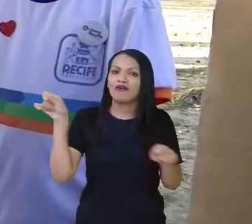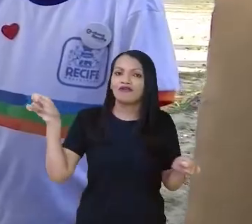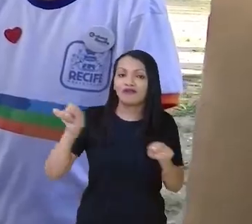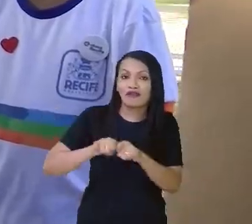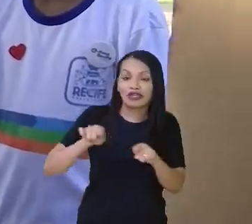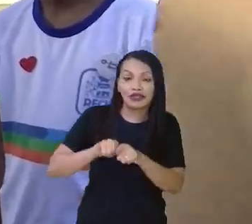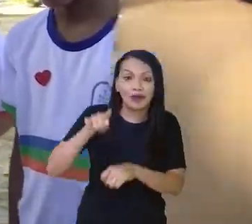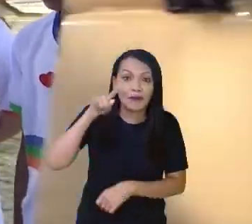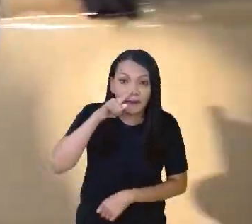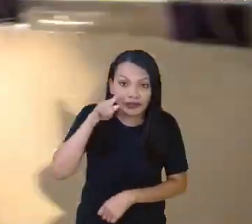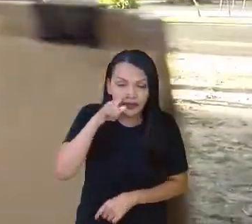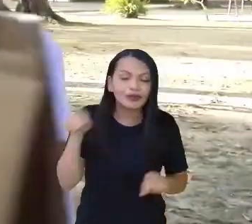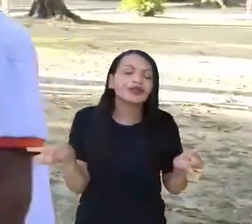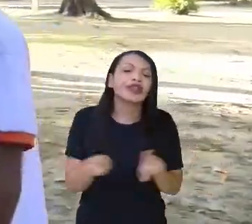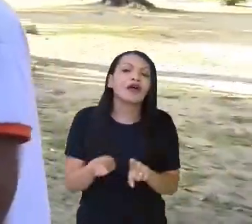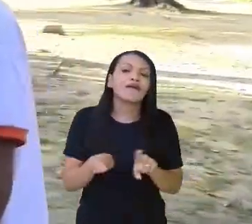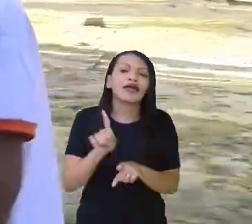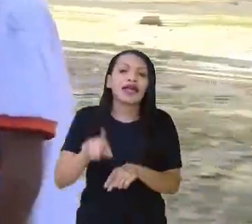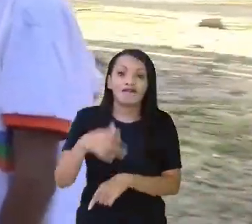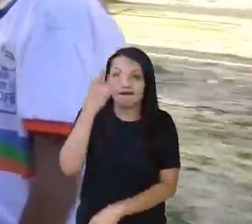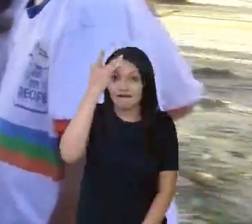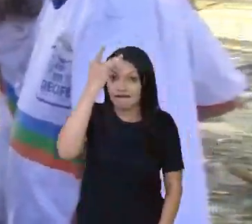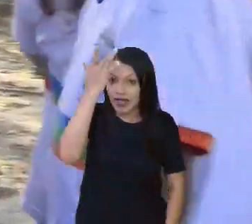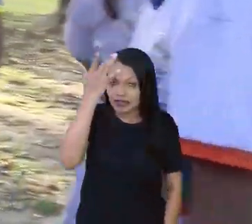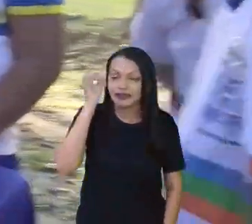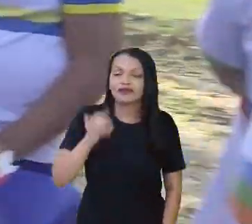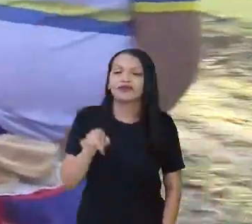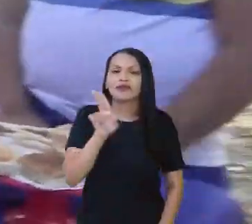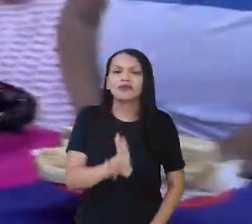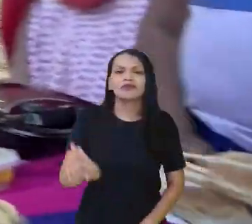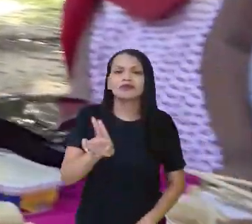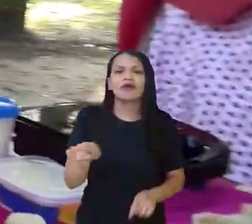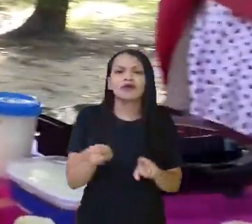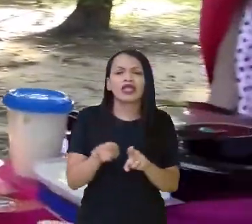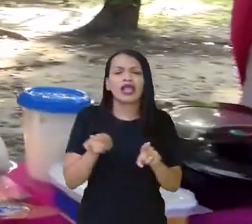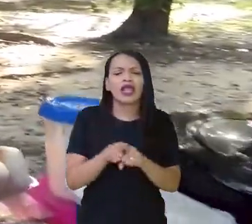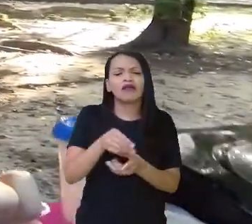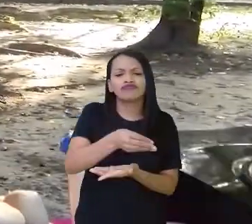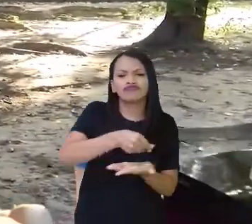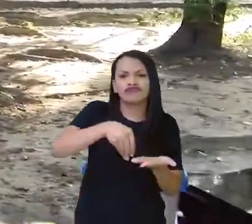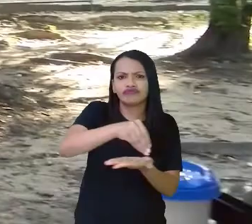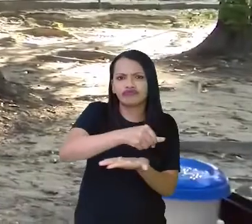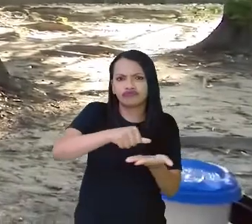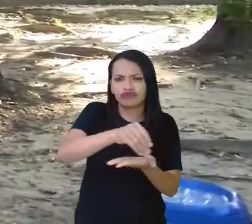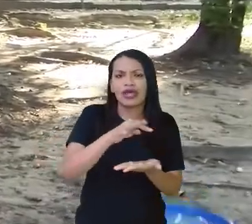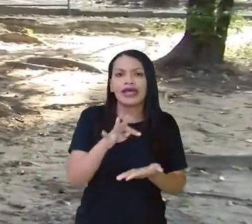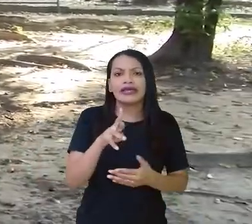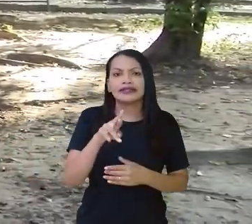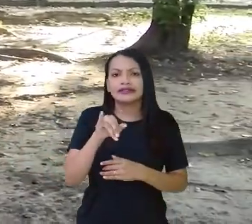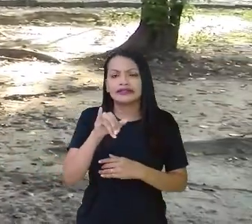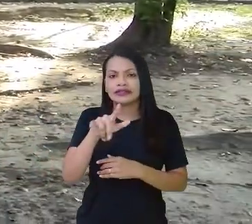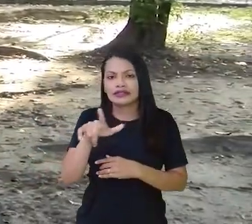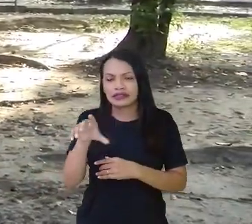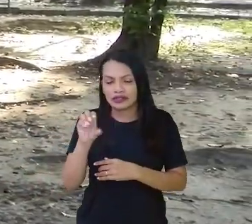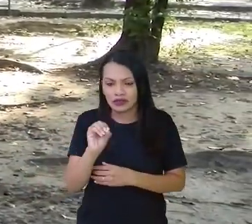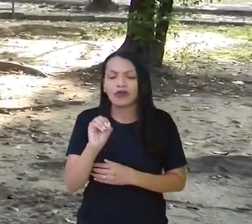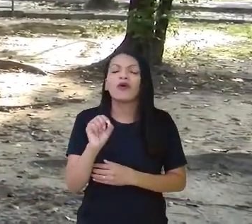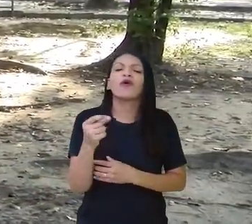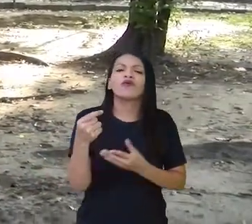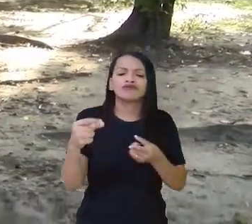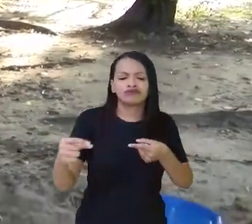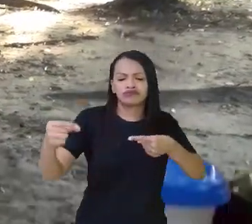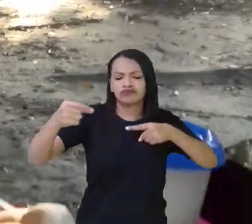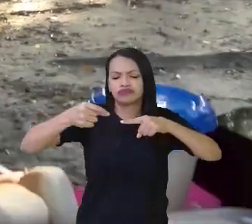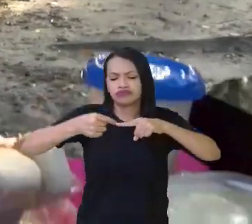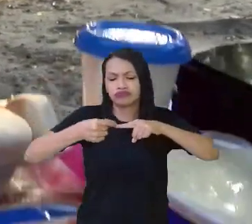biscoito também é muito fácil. Eu vou utilizar trigo. Olha, já tá aqui, 10 colheres de trigo.